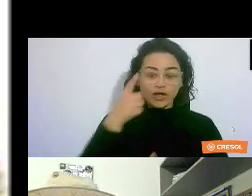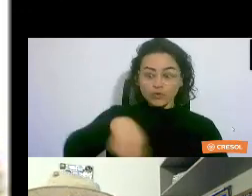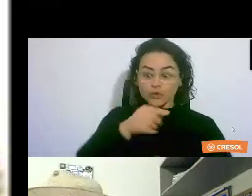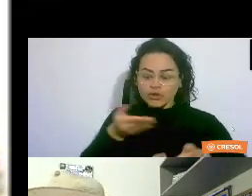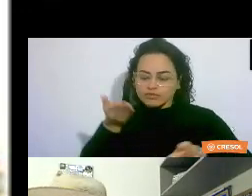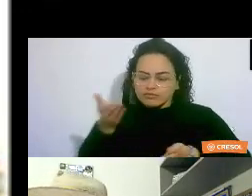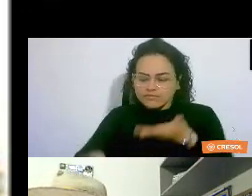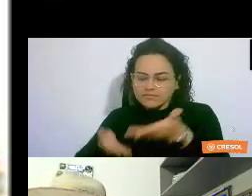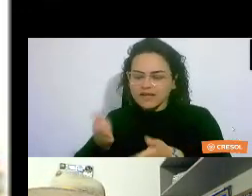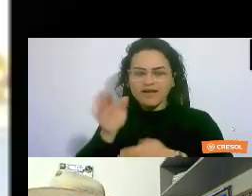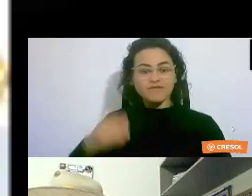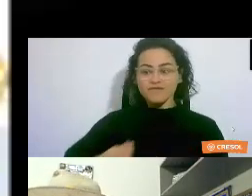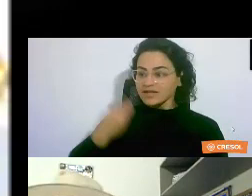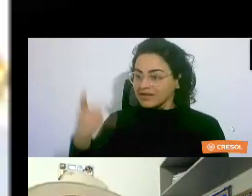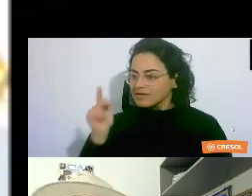vidas.